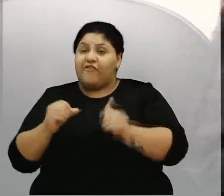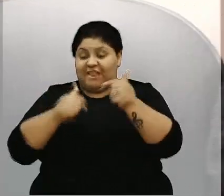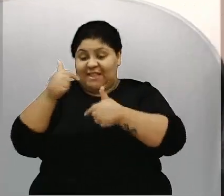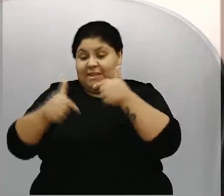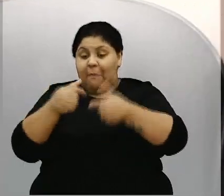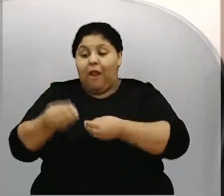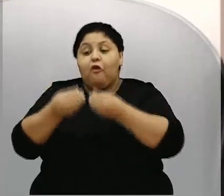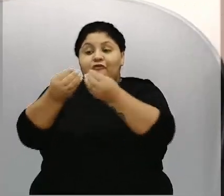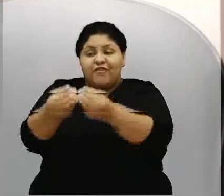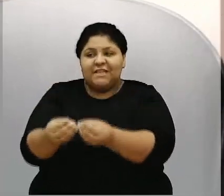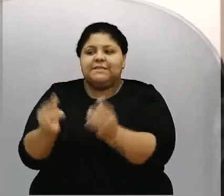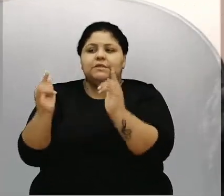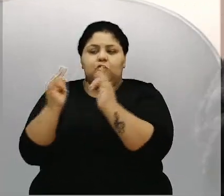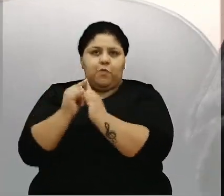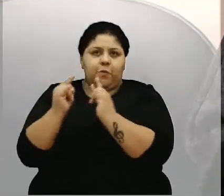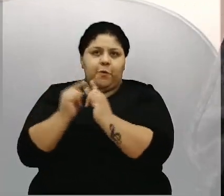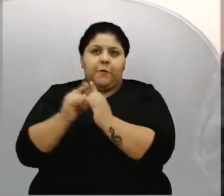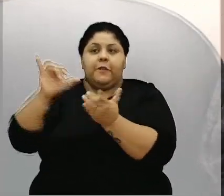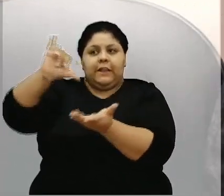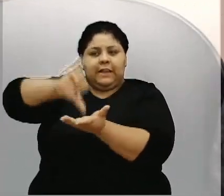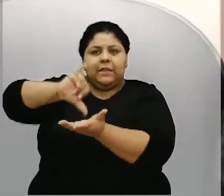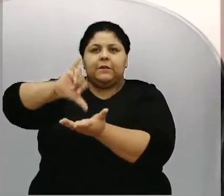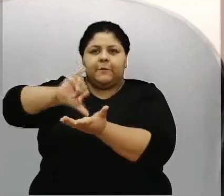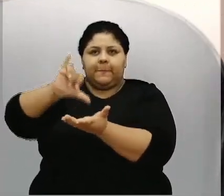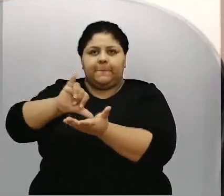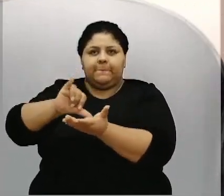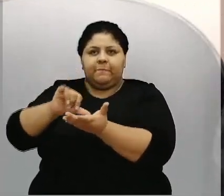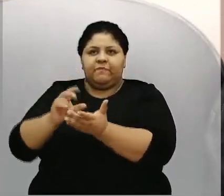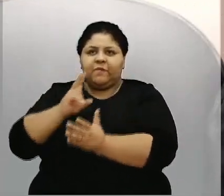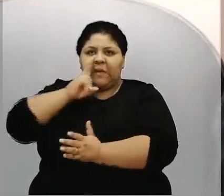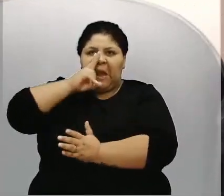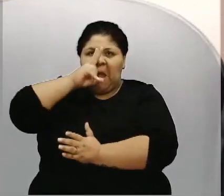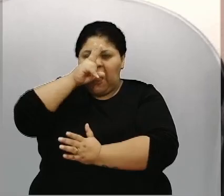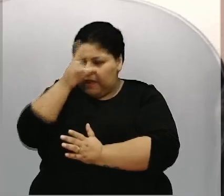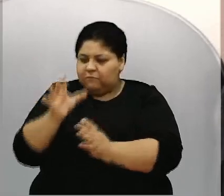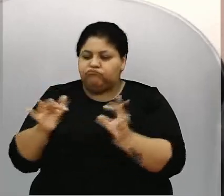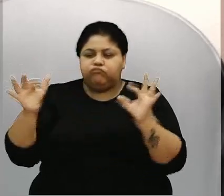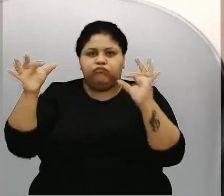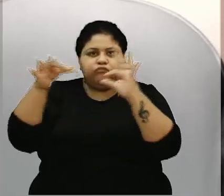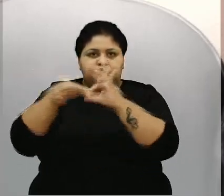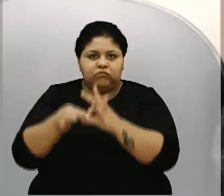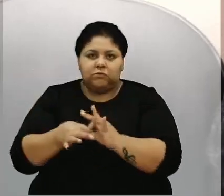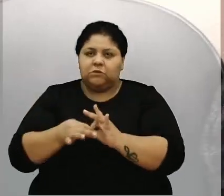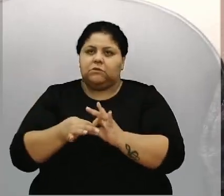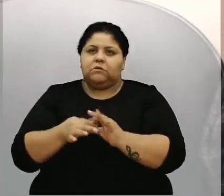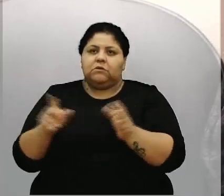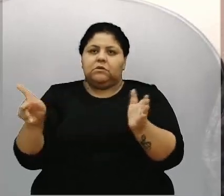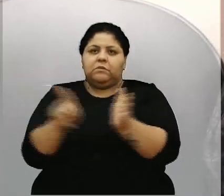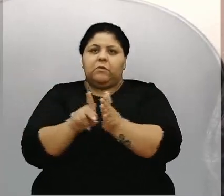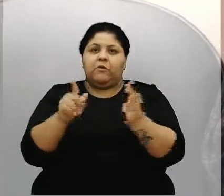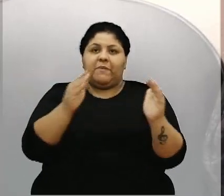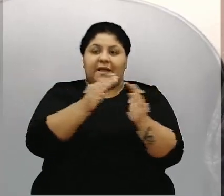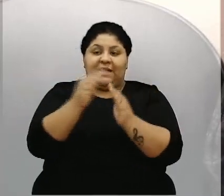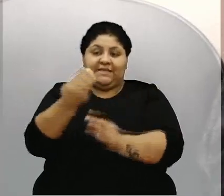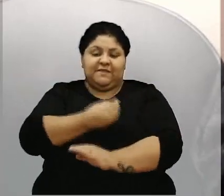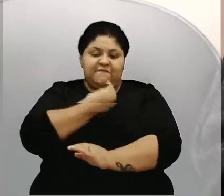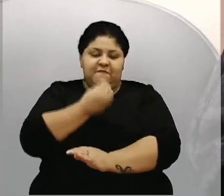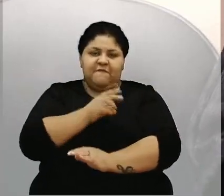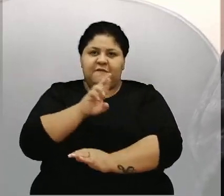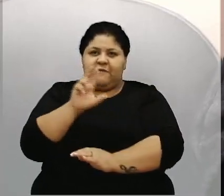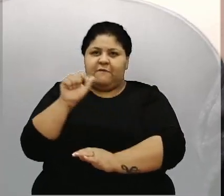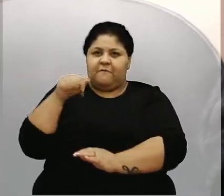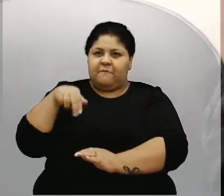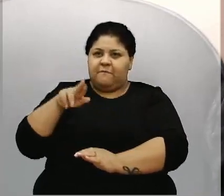FAS, desses centros, né, de serviços de fortalecimento de vínculos, a própria Casa Viva Raquel, que atende mulheres